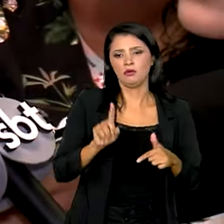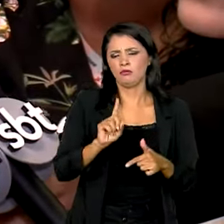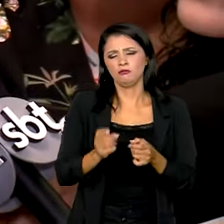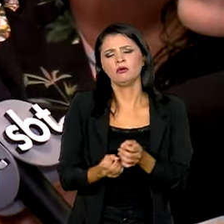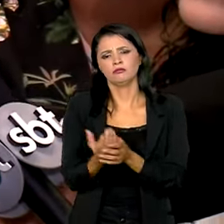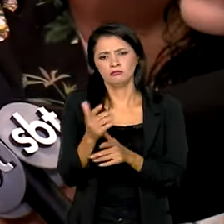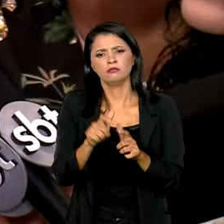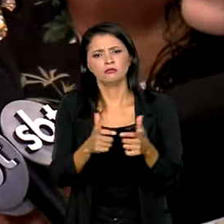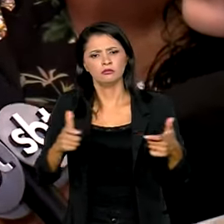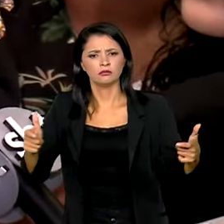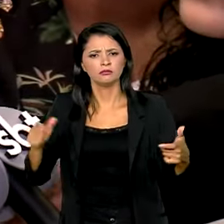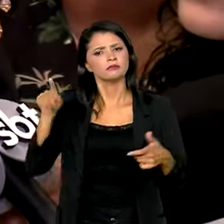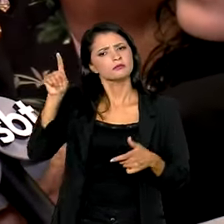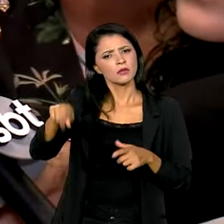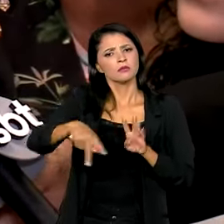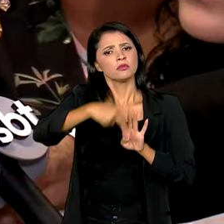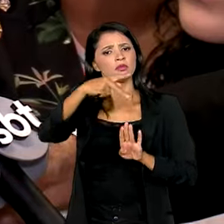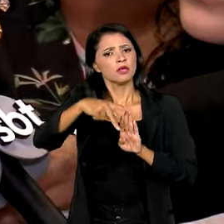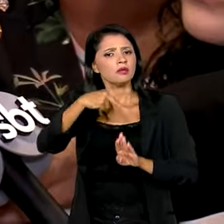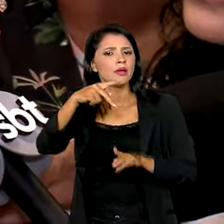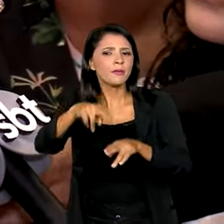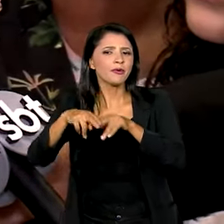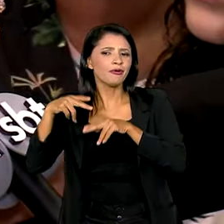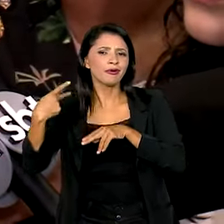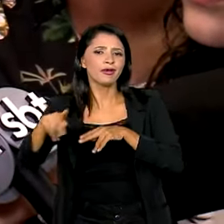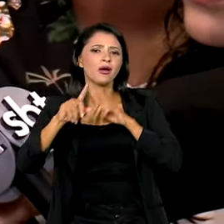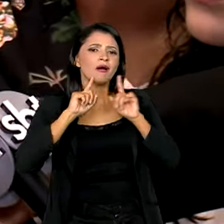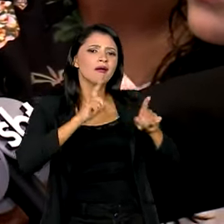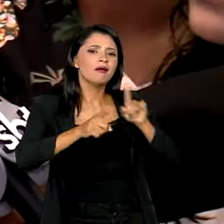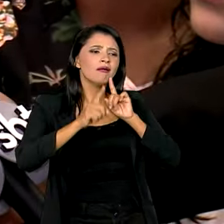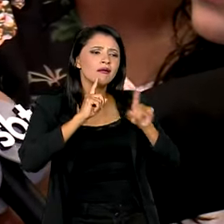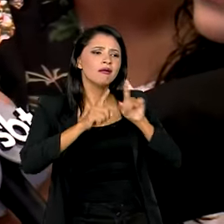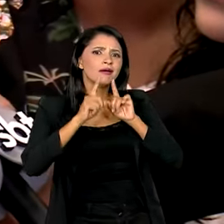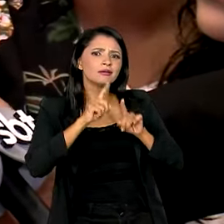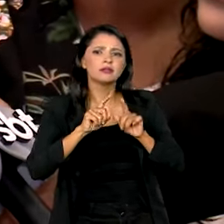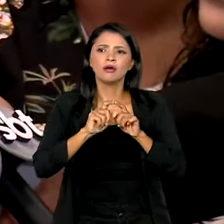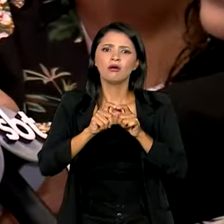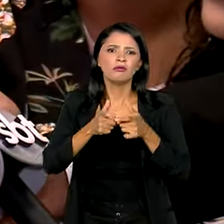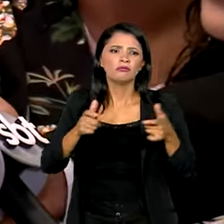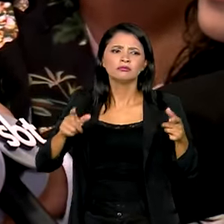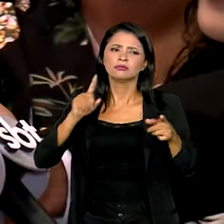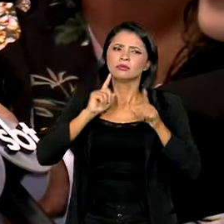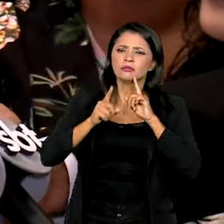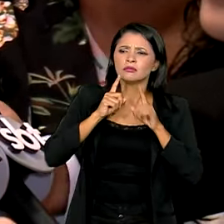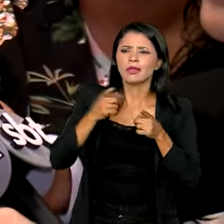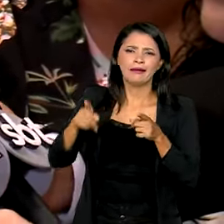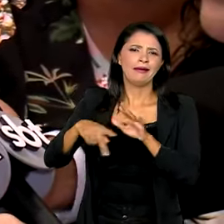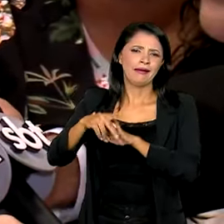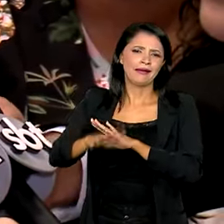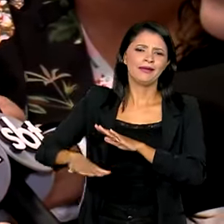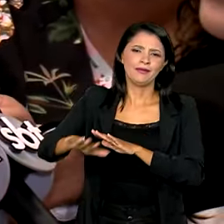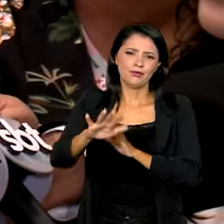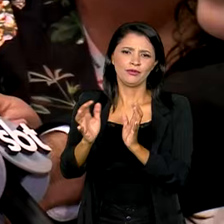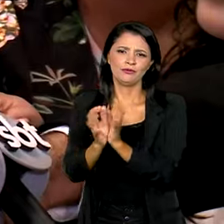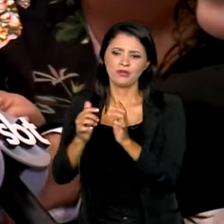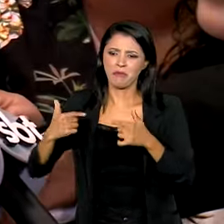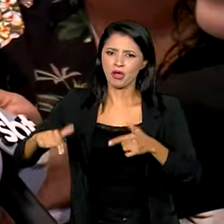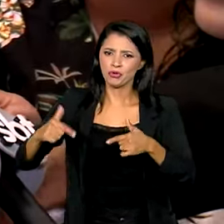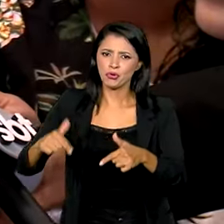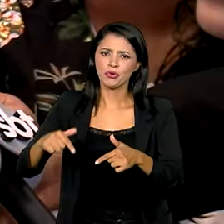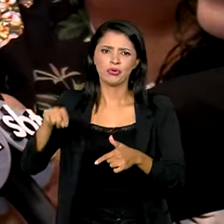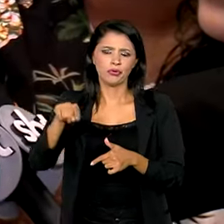portaria foi atendendo um chamado, uma reclamação muito grande, em especial da bancada dos trabalhadores,